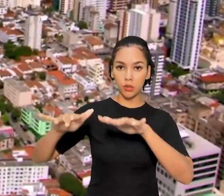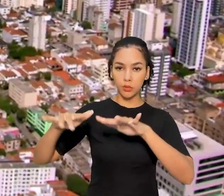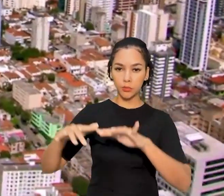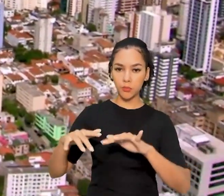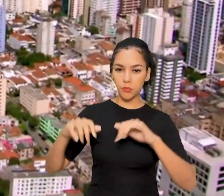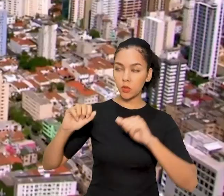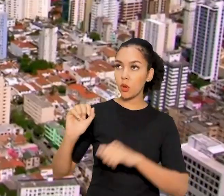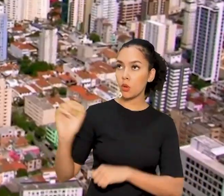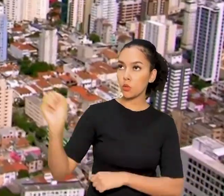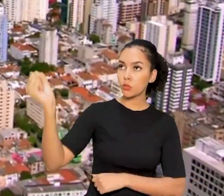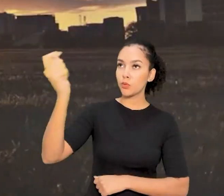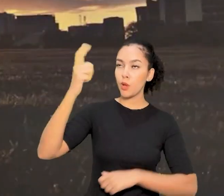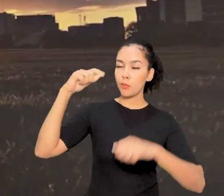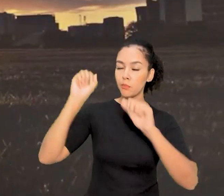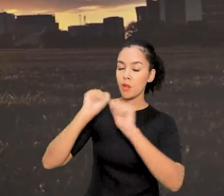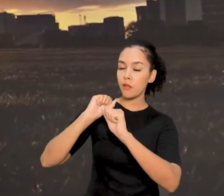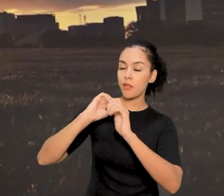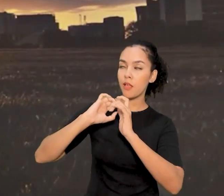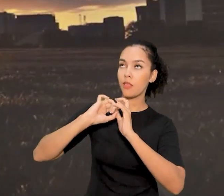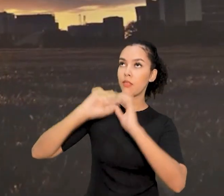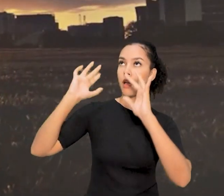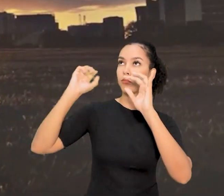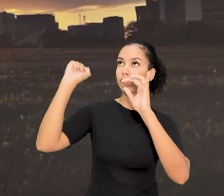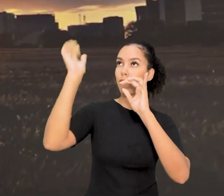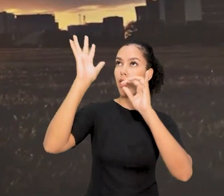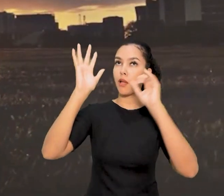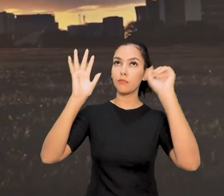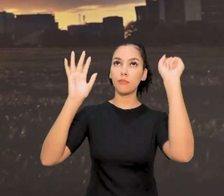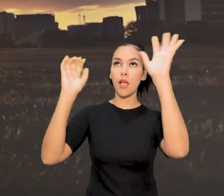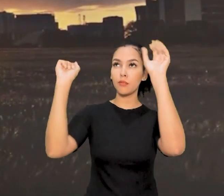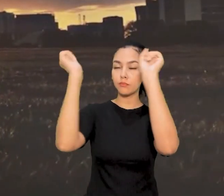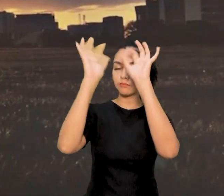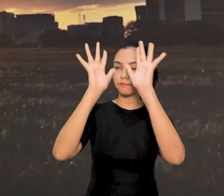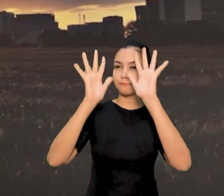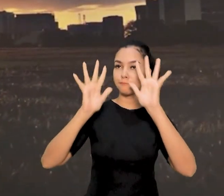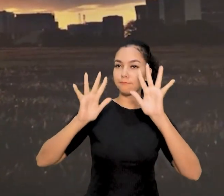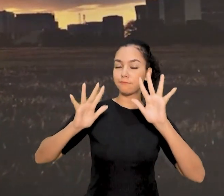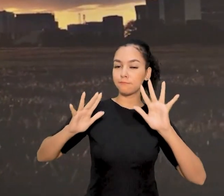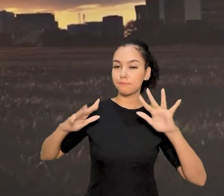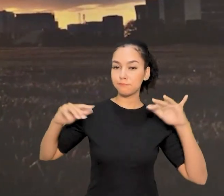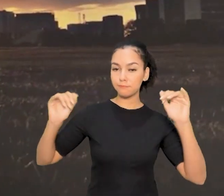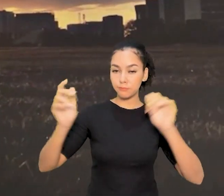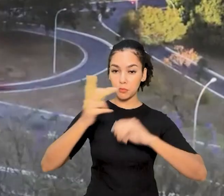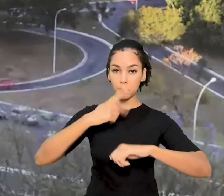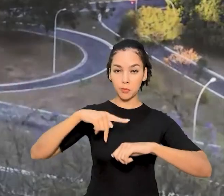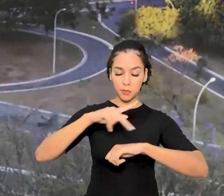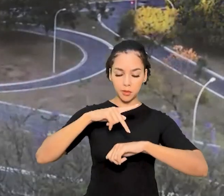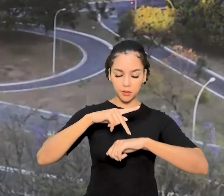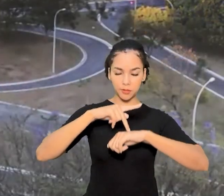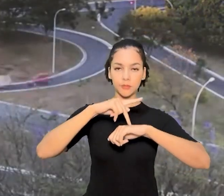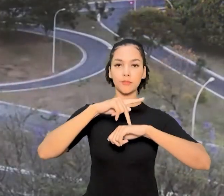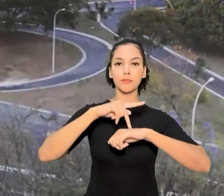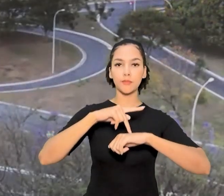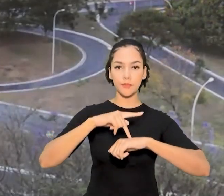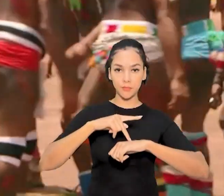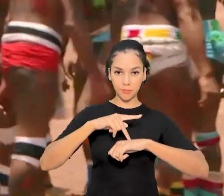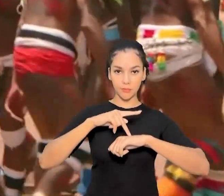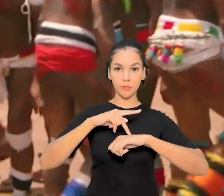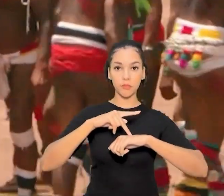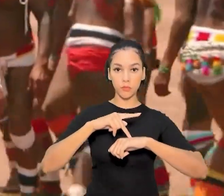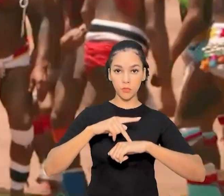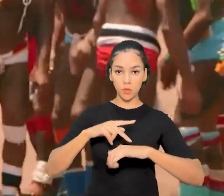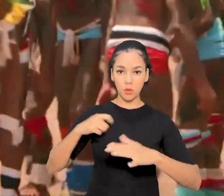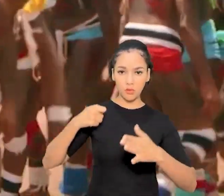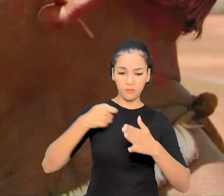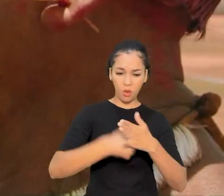sol da lidade raios fitos brou no céu da pátria nesse instante seu